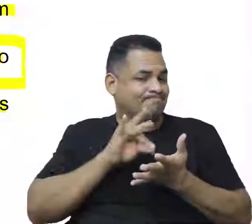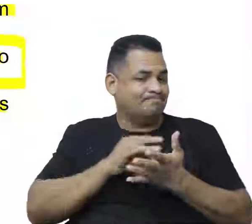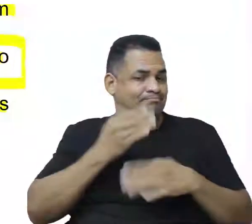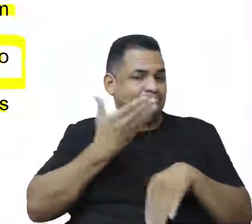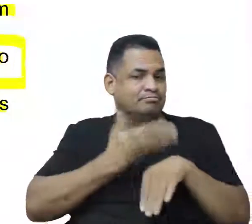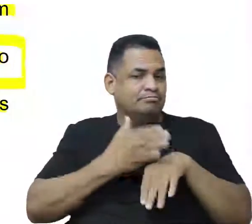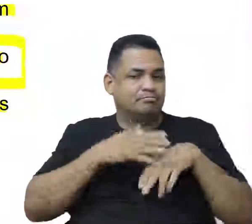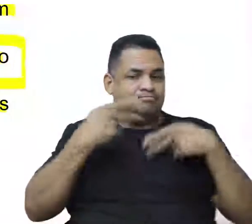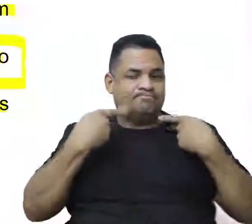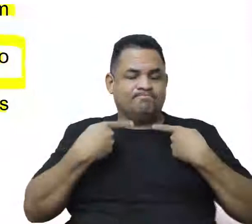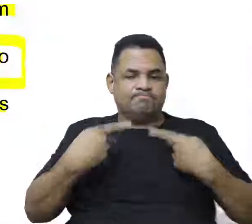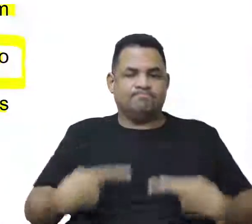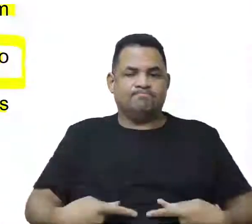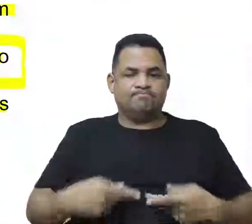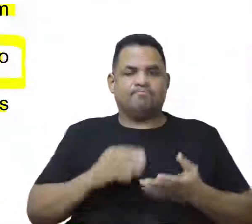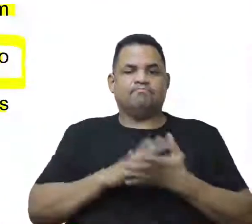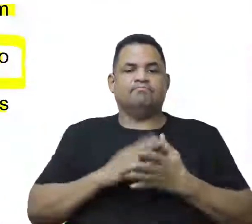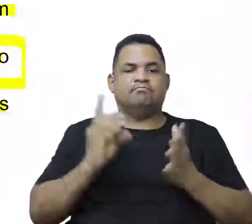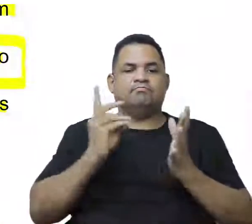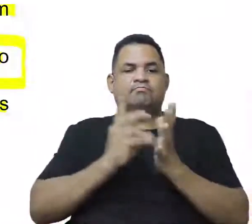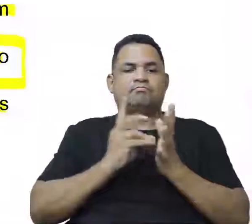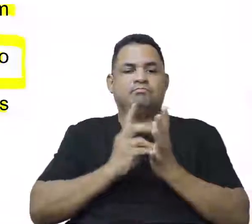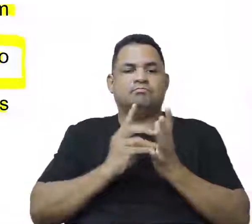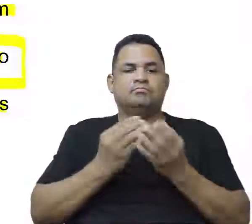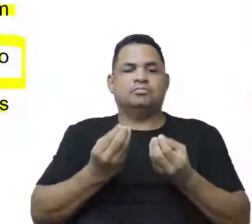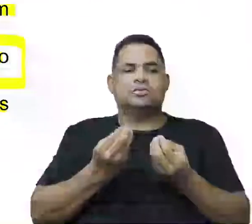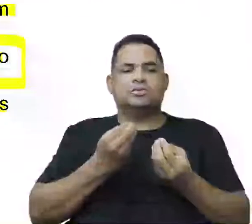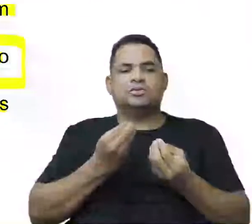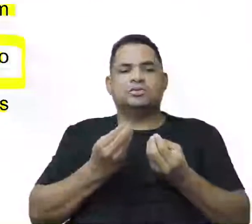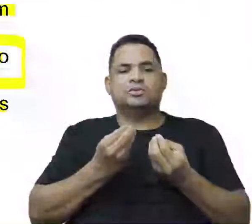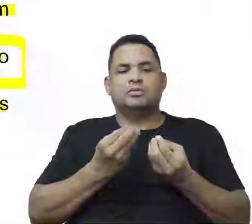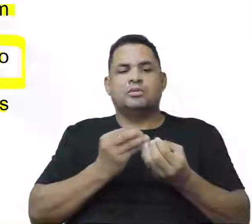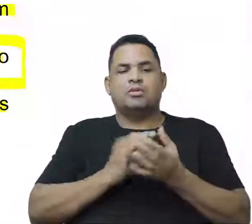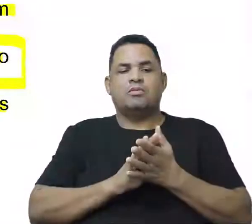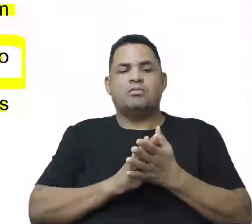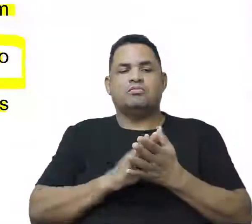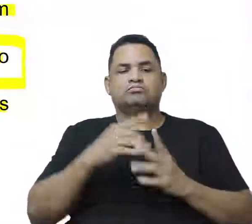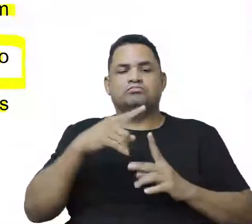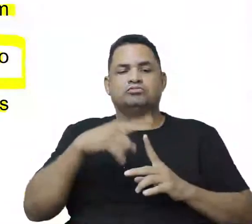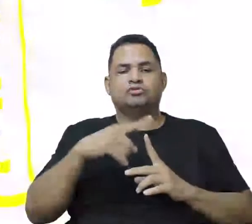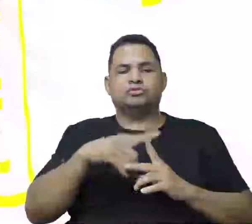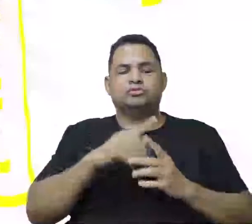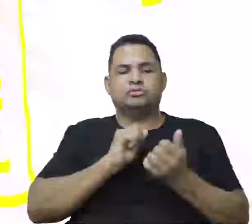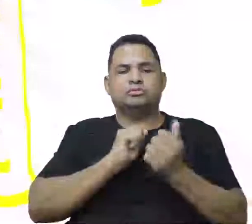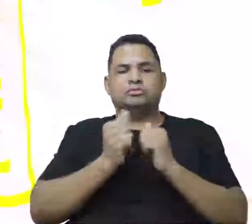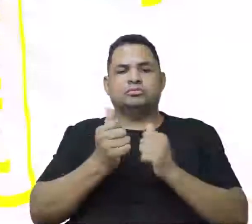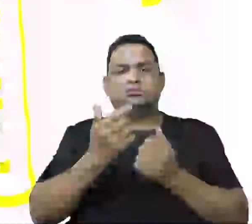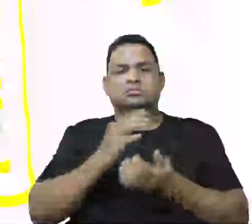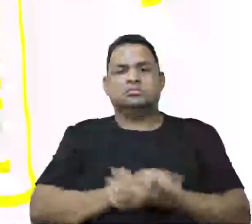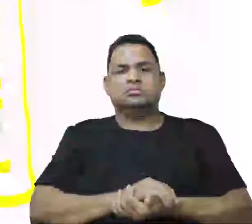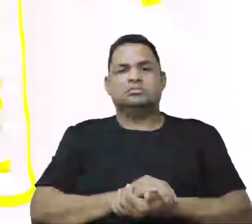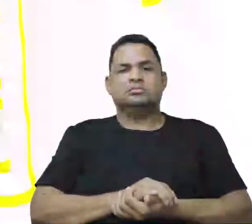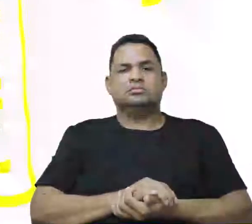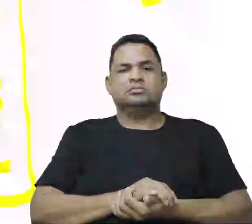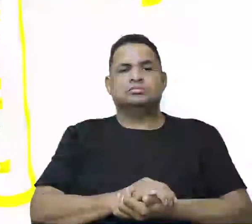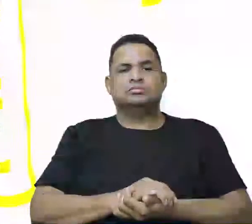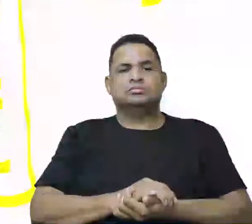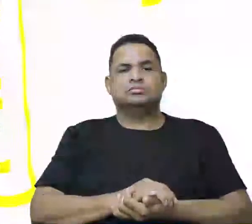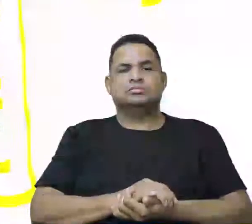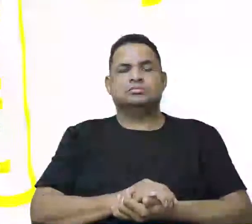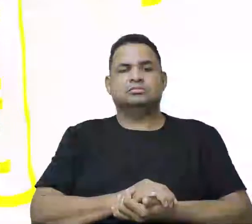Legitimação das práticas corporais indígenas como modalidade esportiva. Aí nós voltamos lá para o título